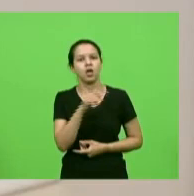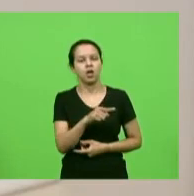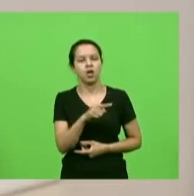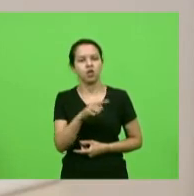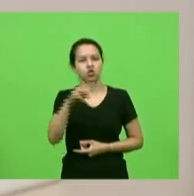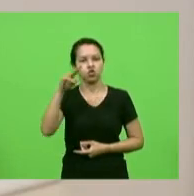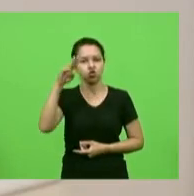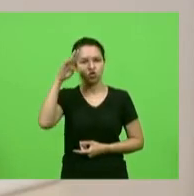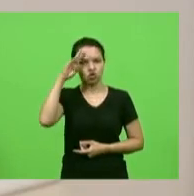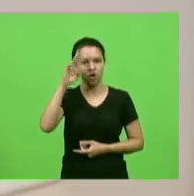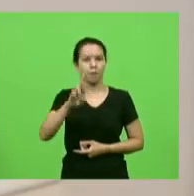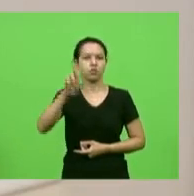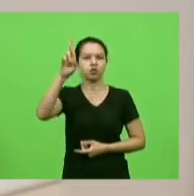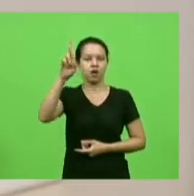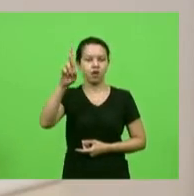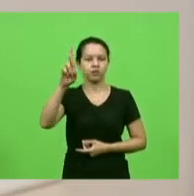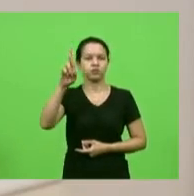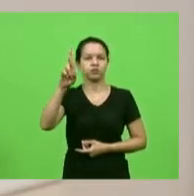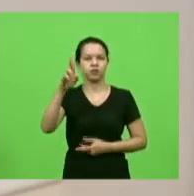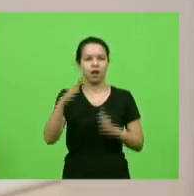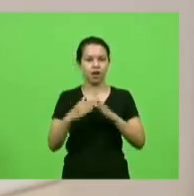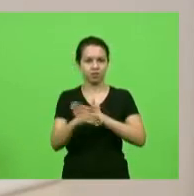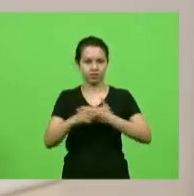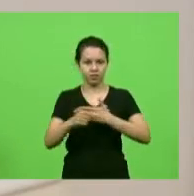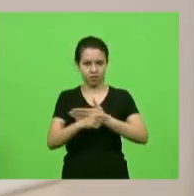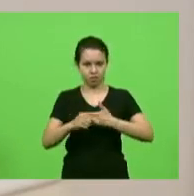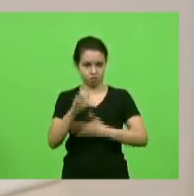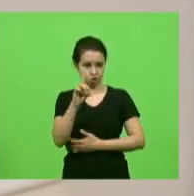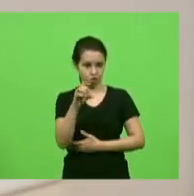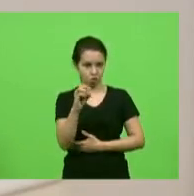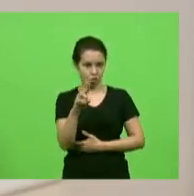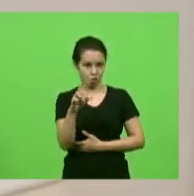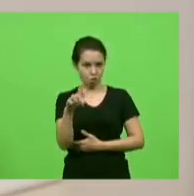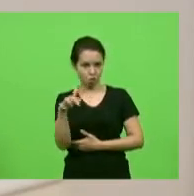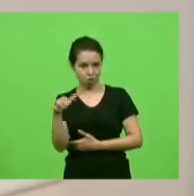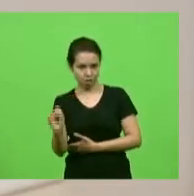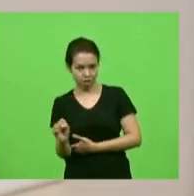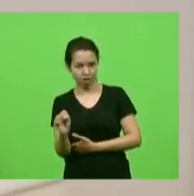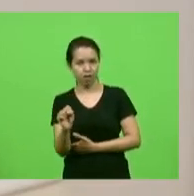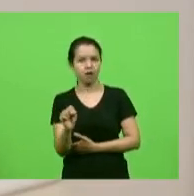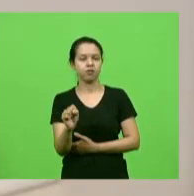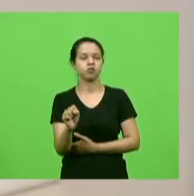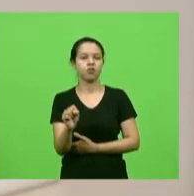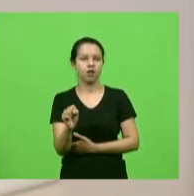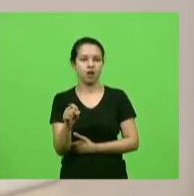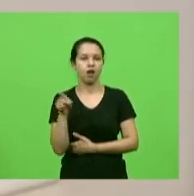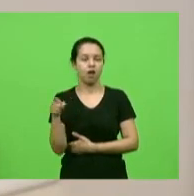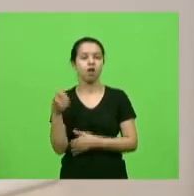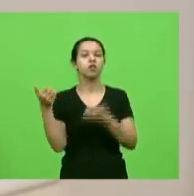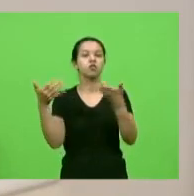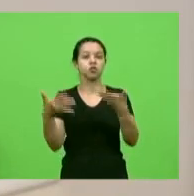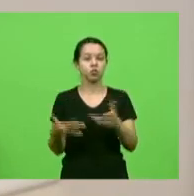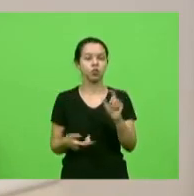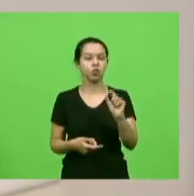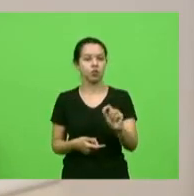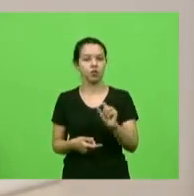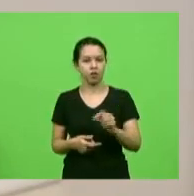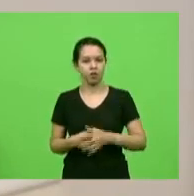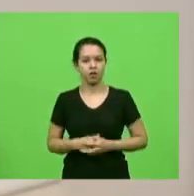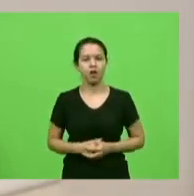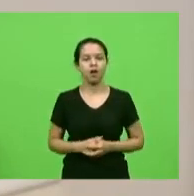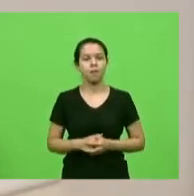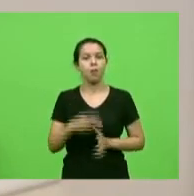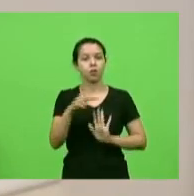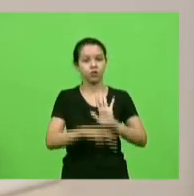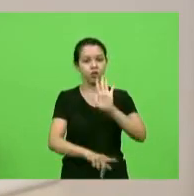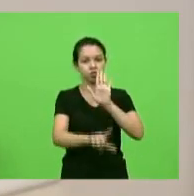Casa Civil, o senhor Douglas Borba, em depoimento prestado à Comissão Parlamentar de Inquérito, afirmou que o projeto de lei foi